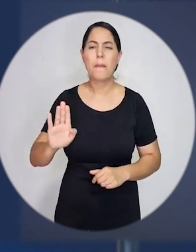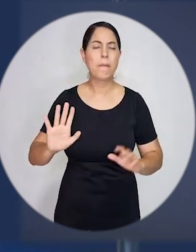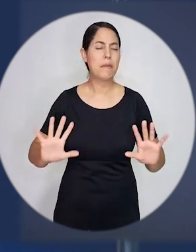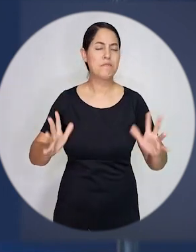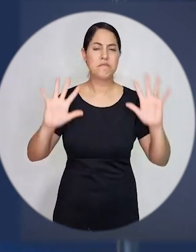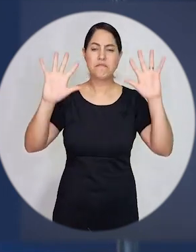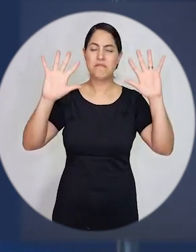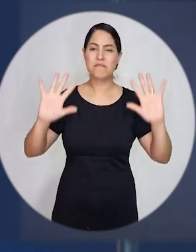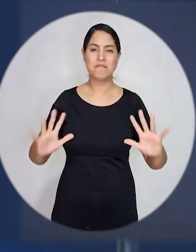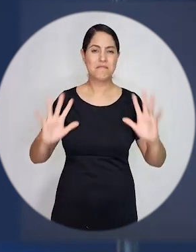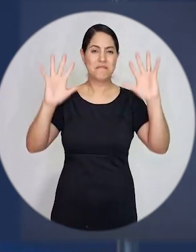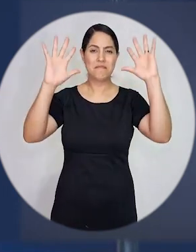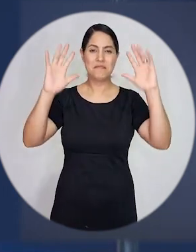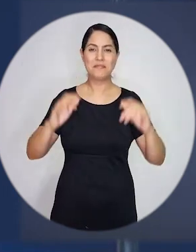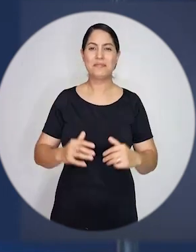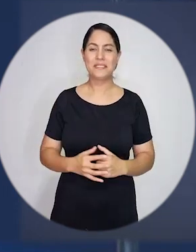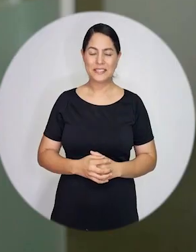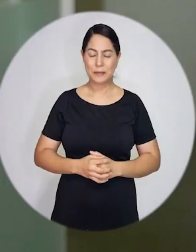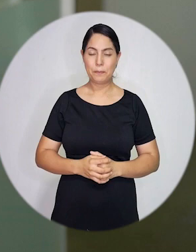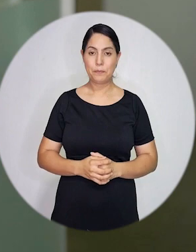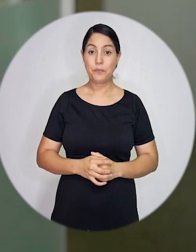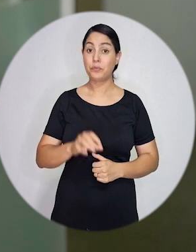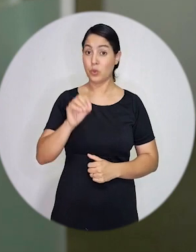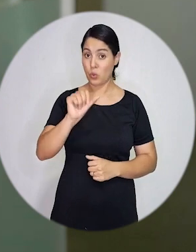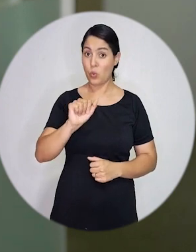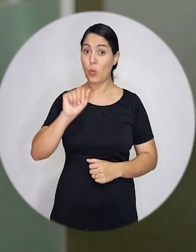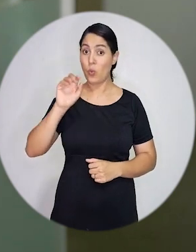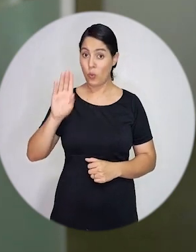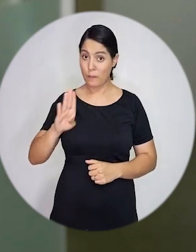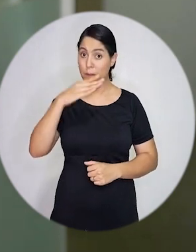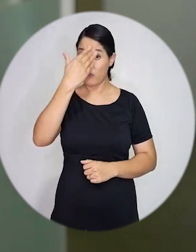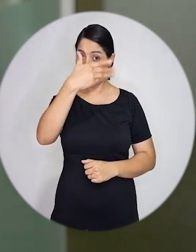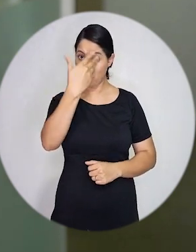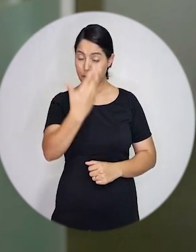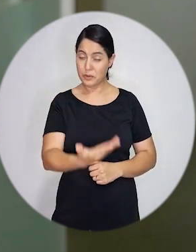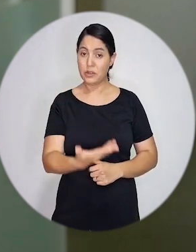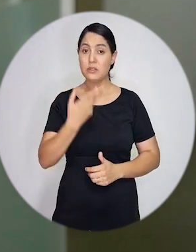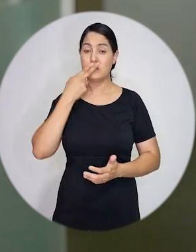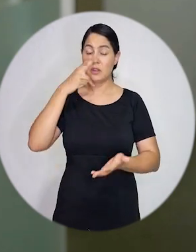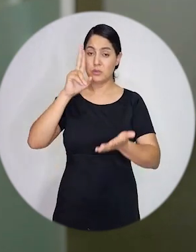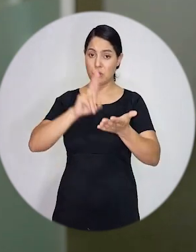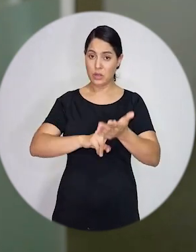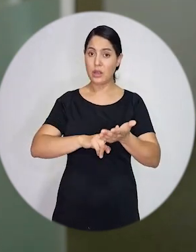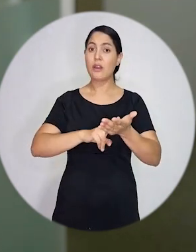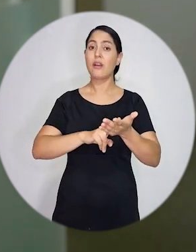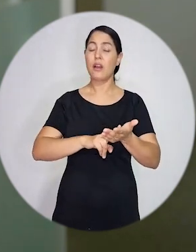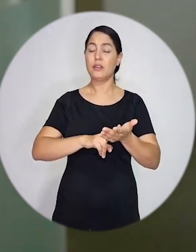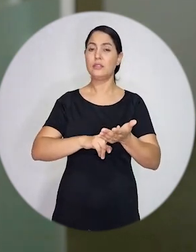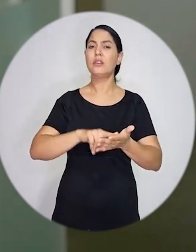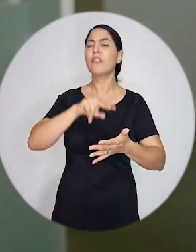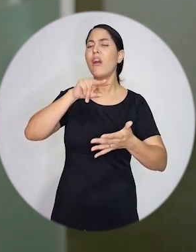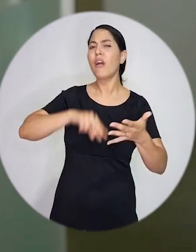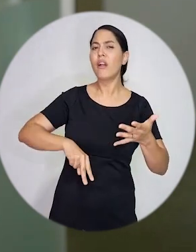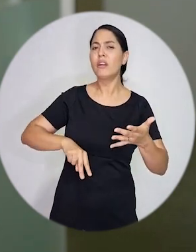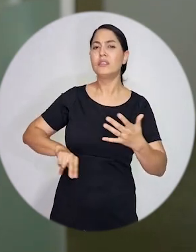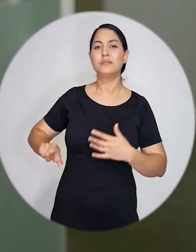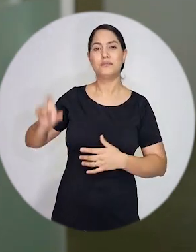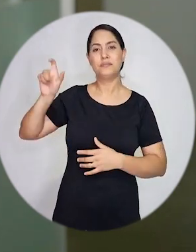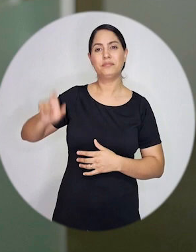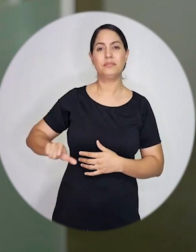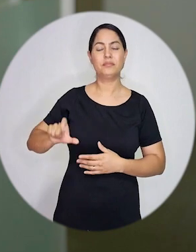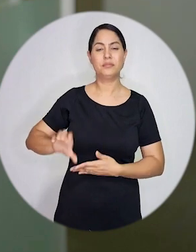OAB, que me ajudou tanto. A OAB Nacional também foi homenageada com uma carta aberta lida